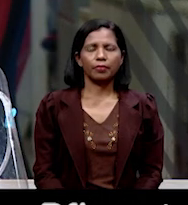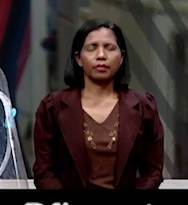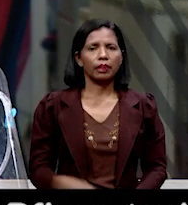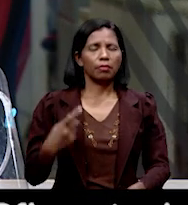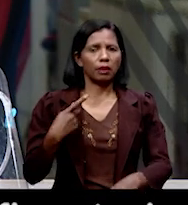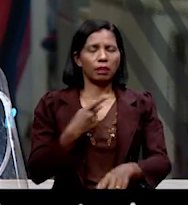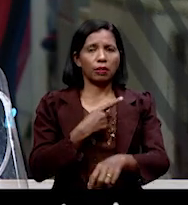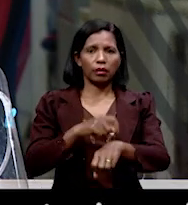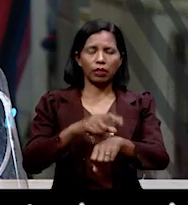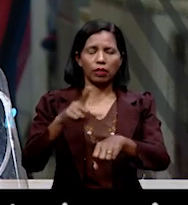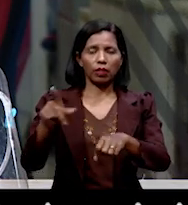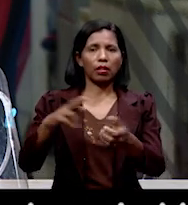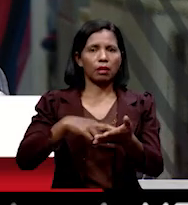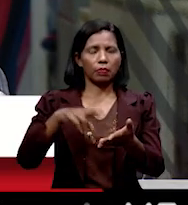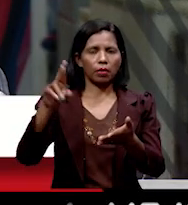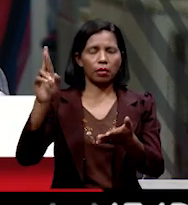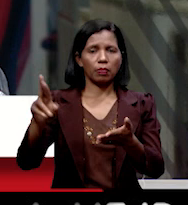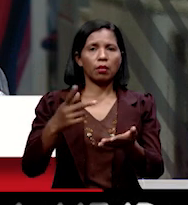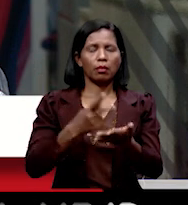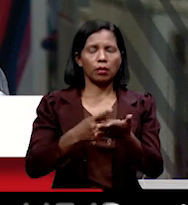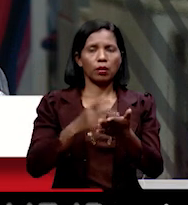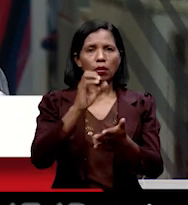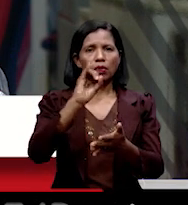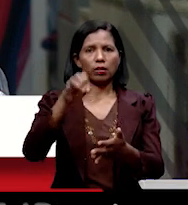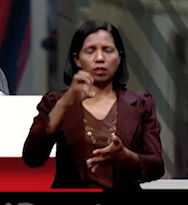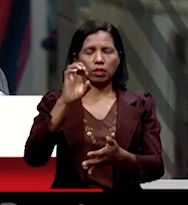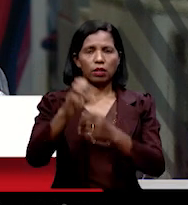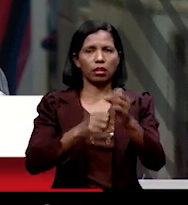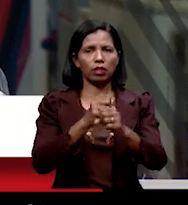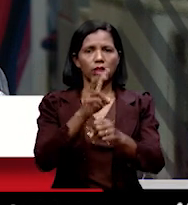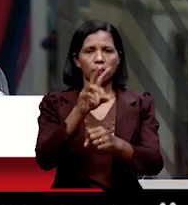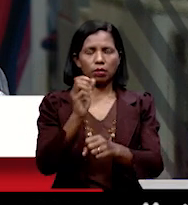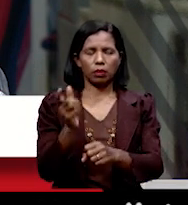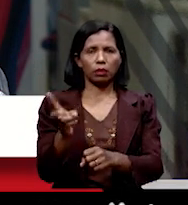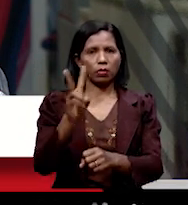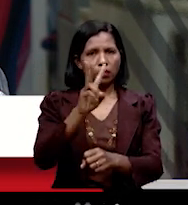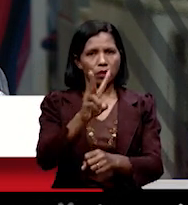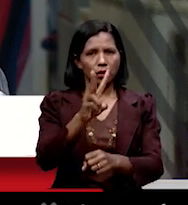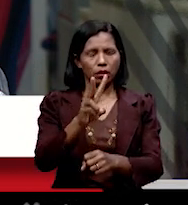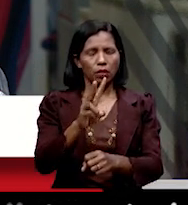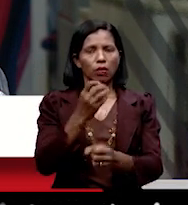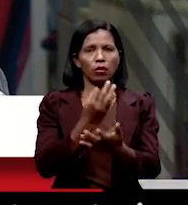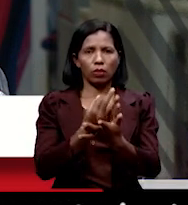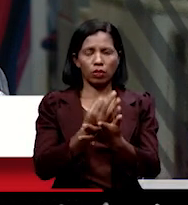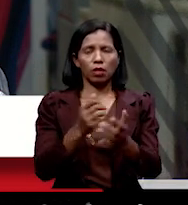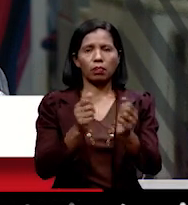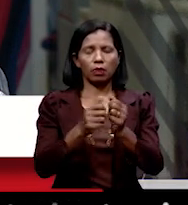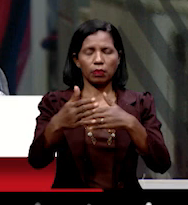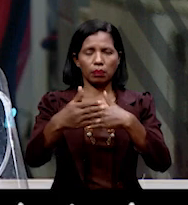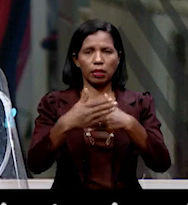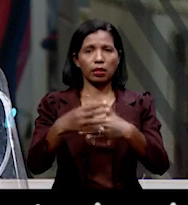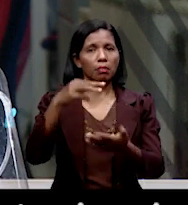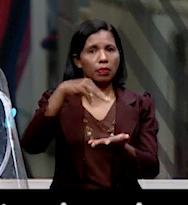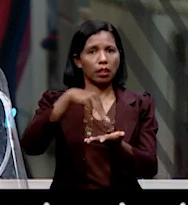Parlamento Nacional aprova final global para a proposta hoje tinari un rua rua no lure sem rua, o montante basic pilha un rua.